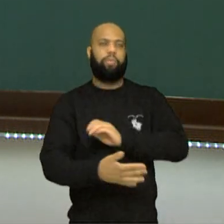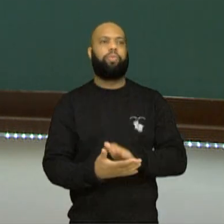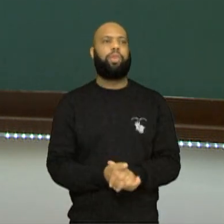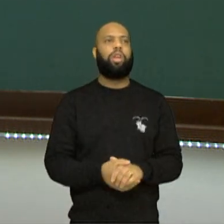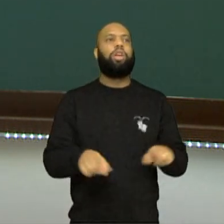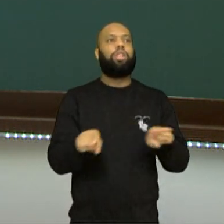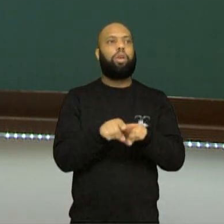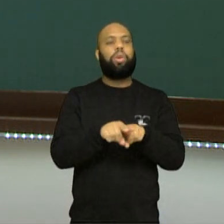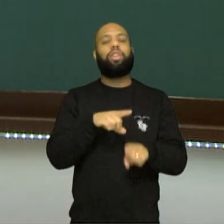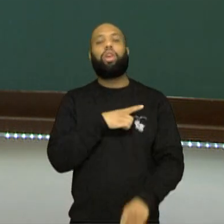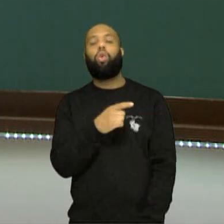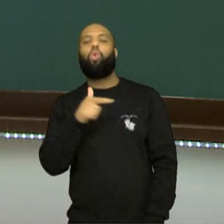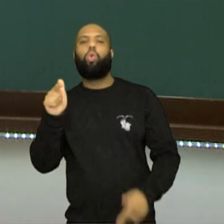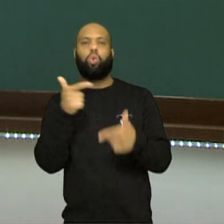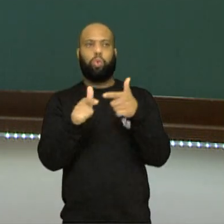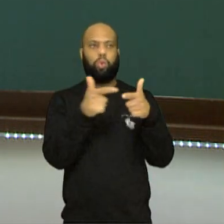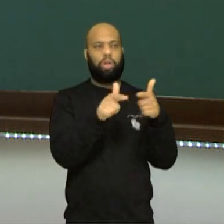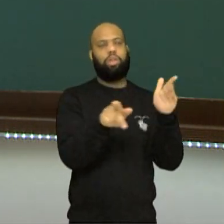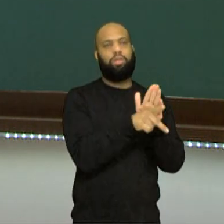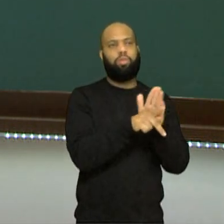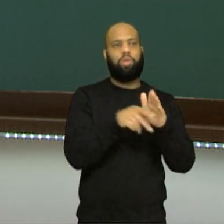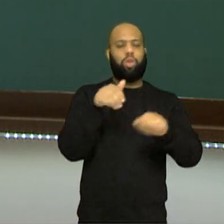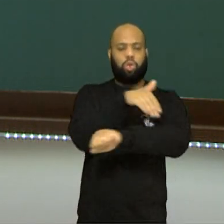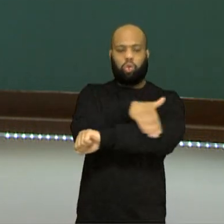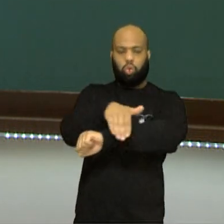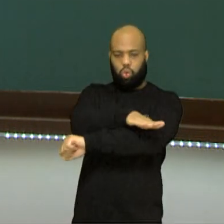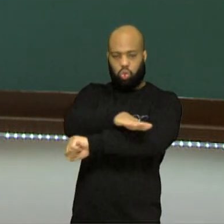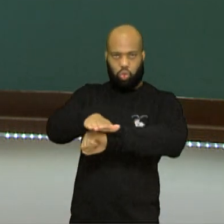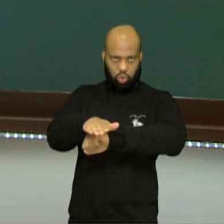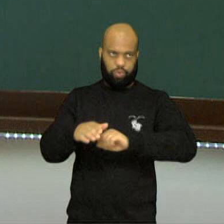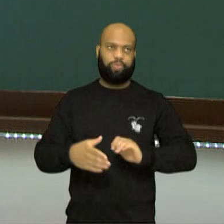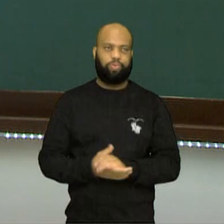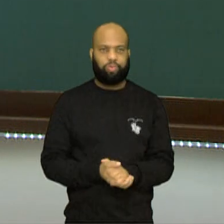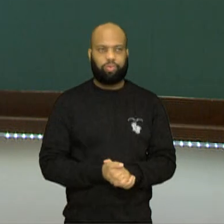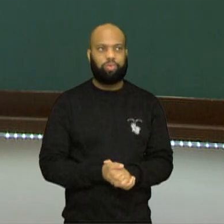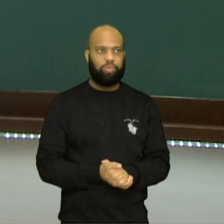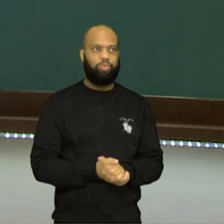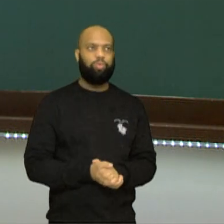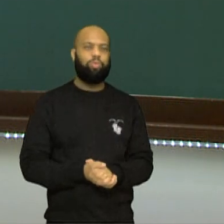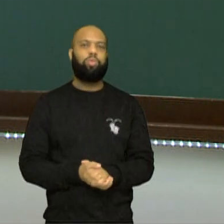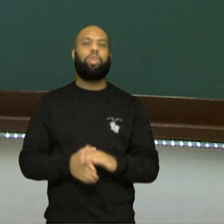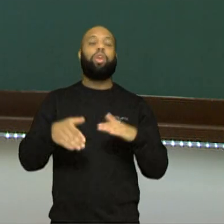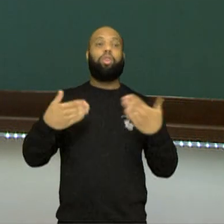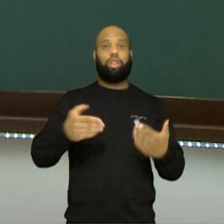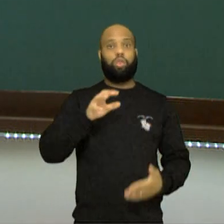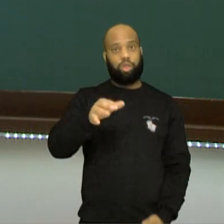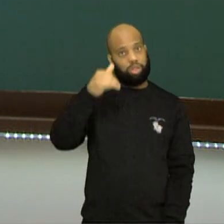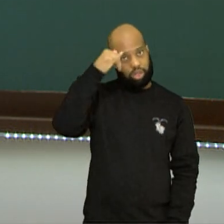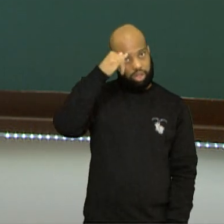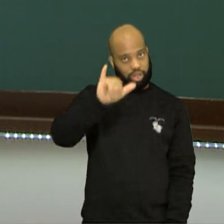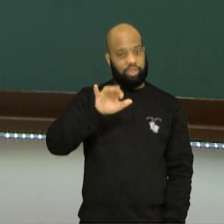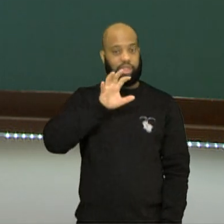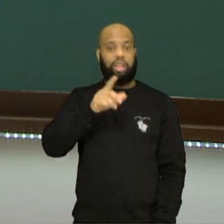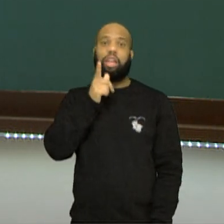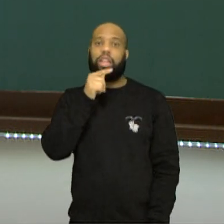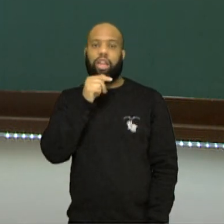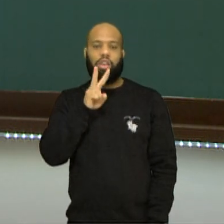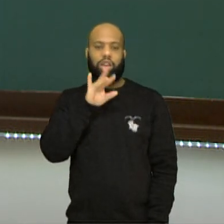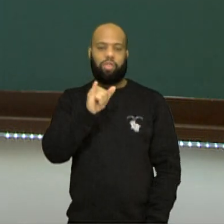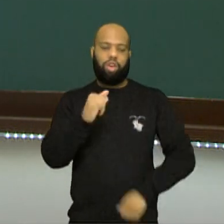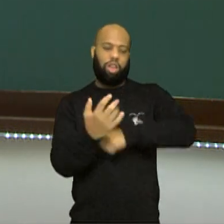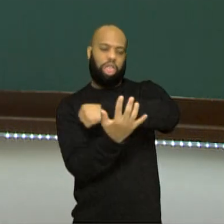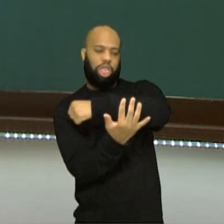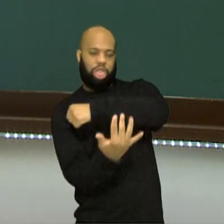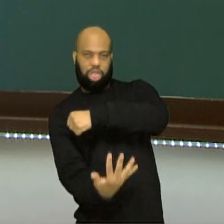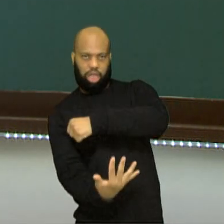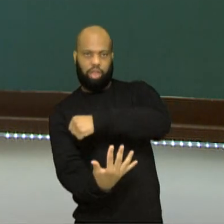Então nós já entendemos da compactação, da impermeabilização, que evita que essa água seja absorvida pelo